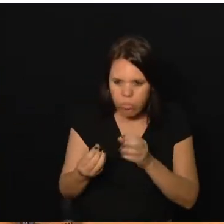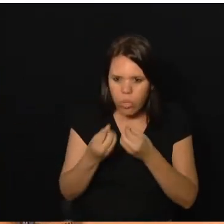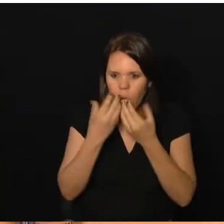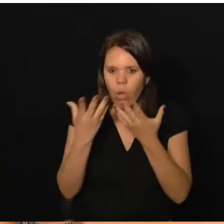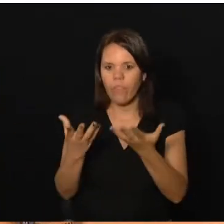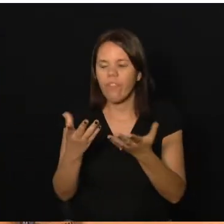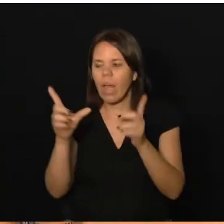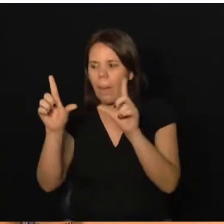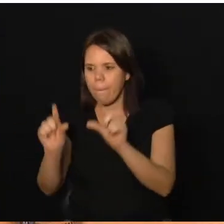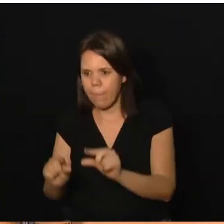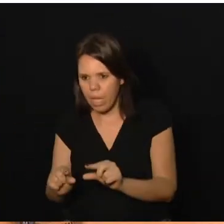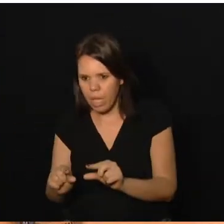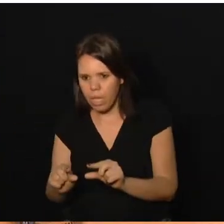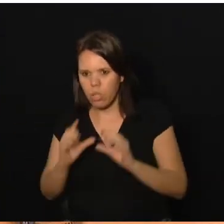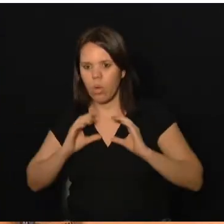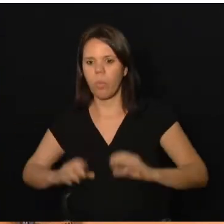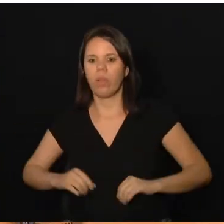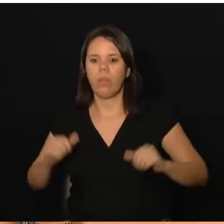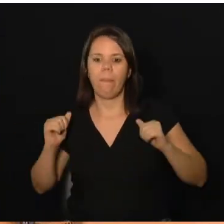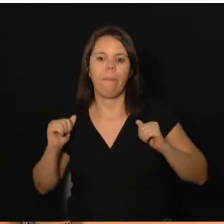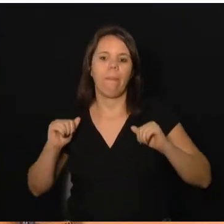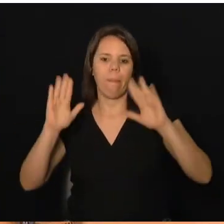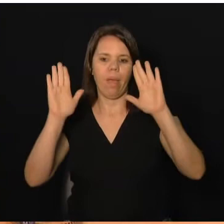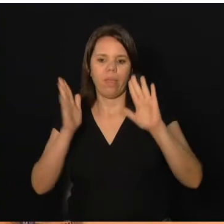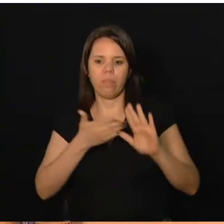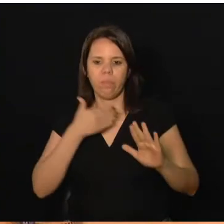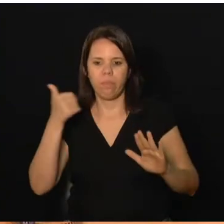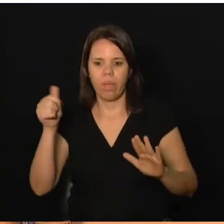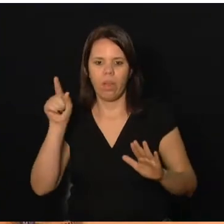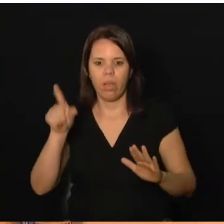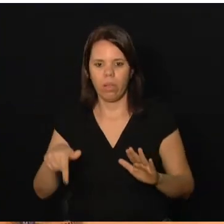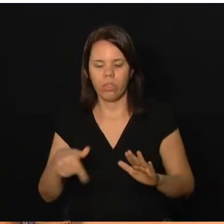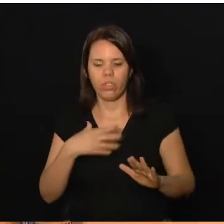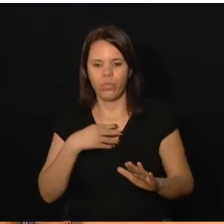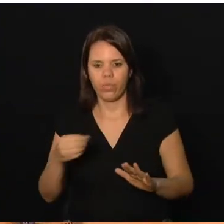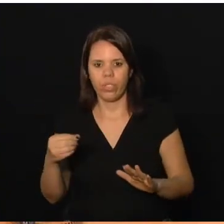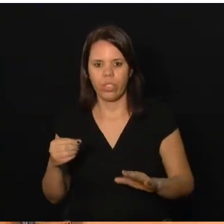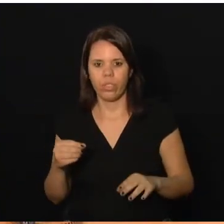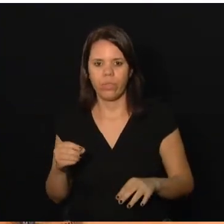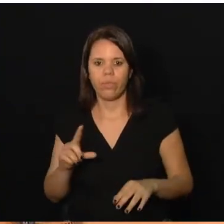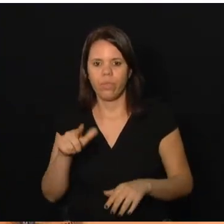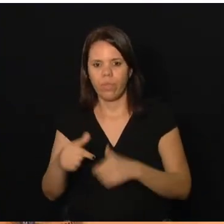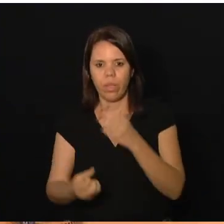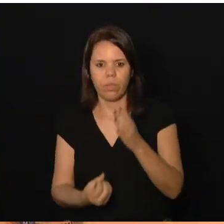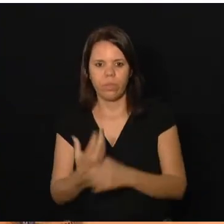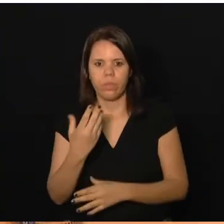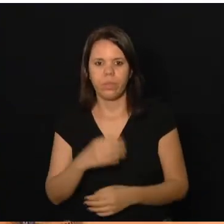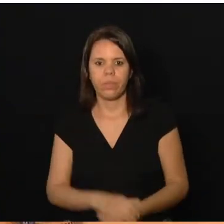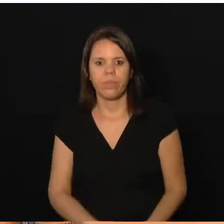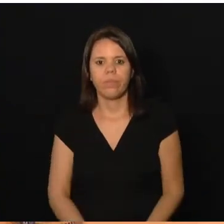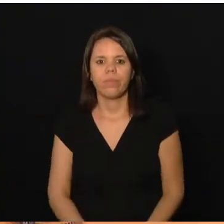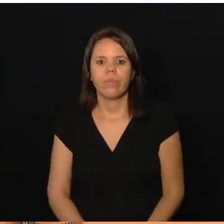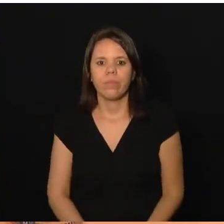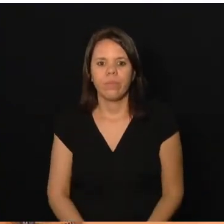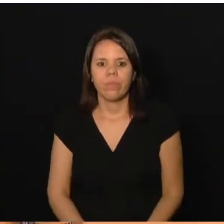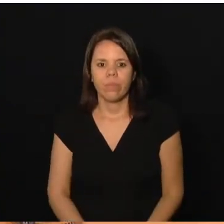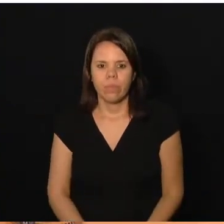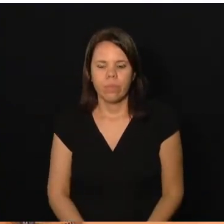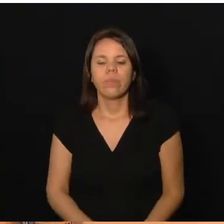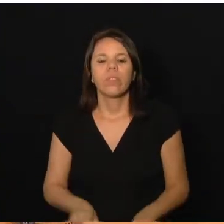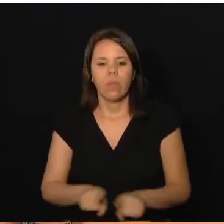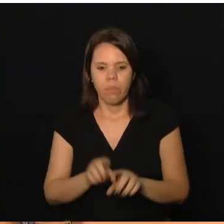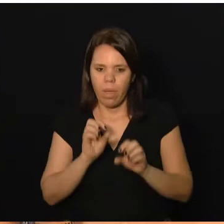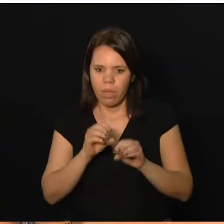falar menos e se comportar melhor, que é através disso que o filho vai representar depois. E colocar